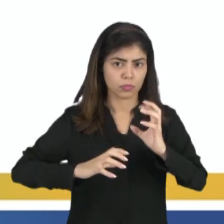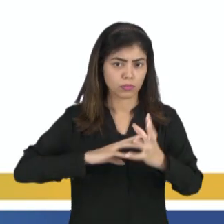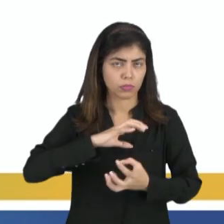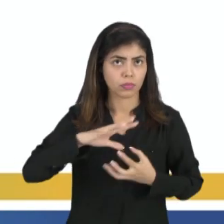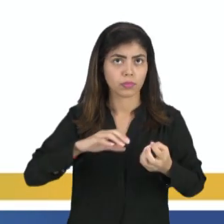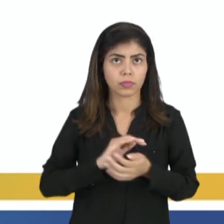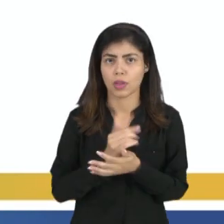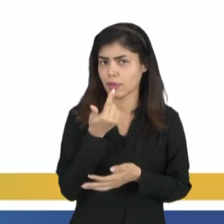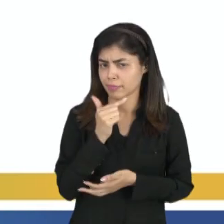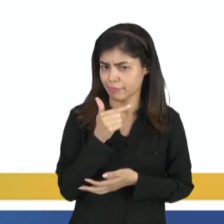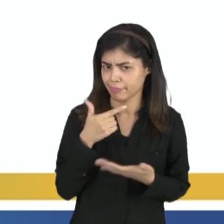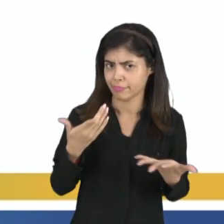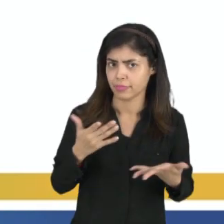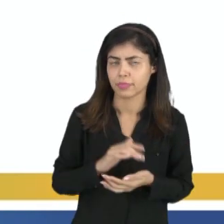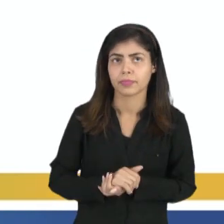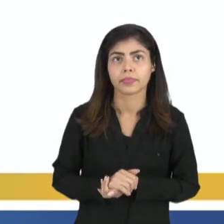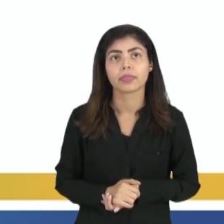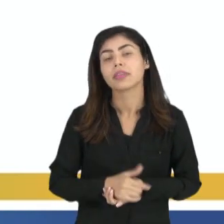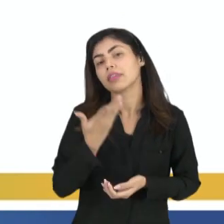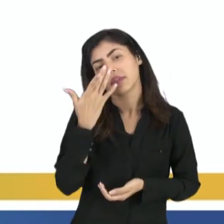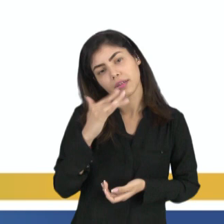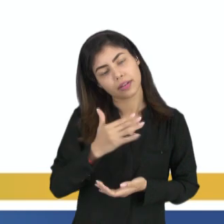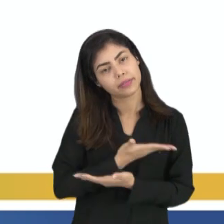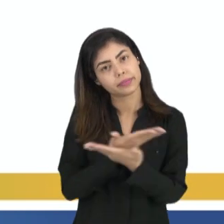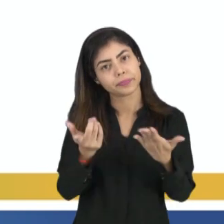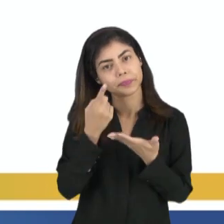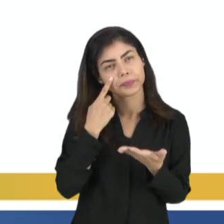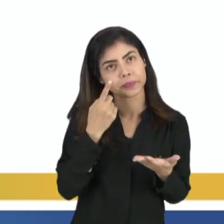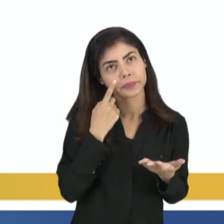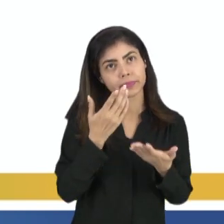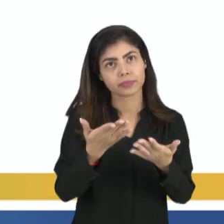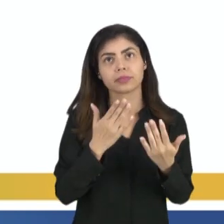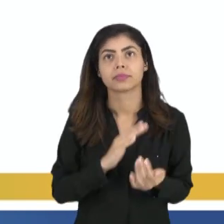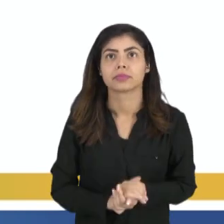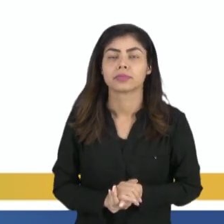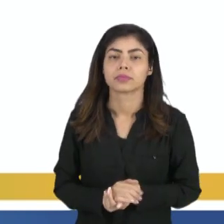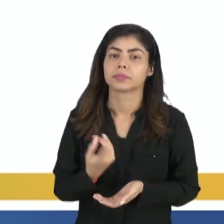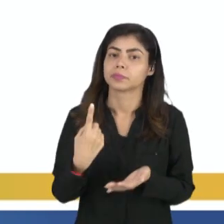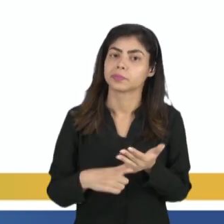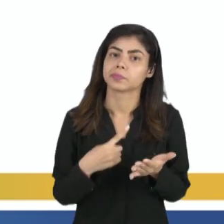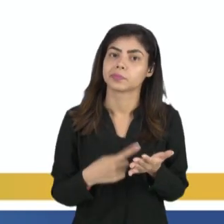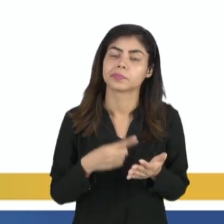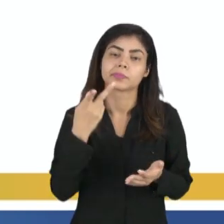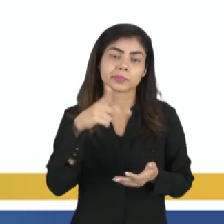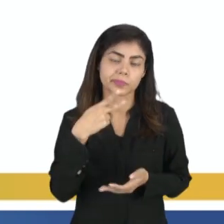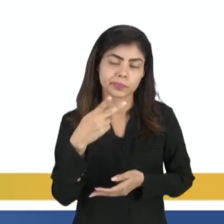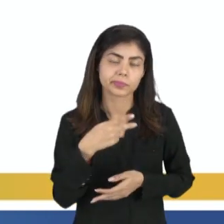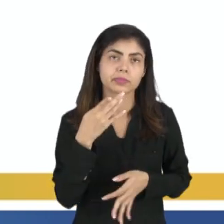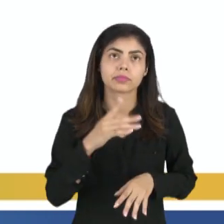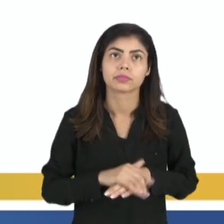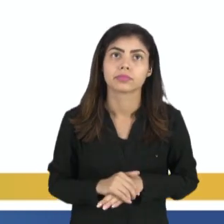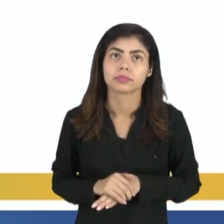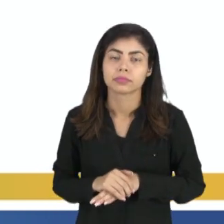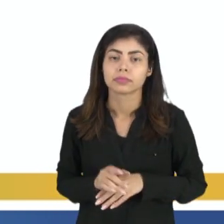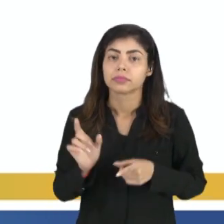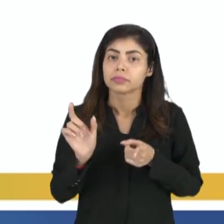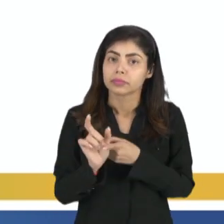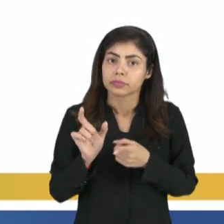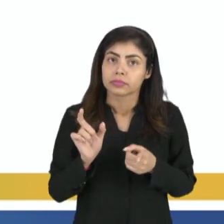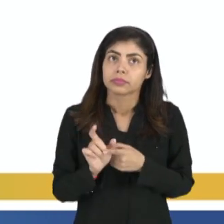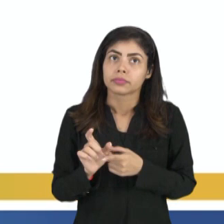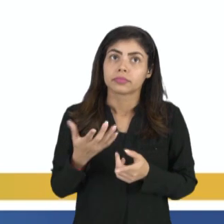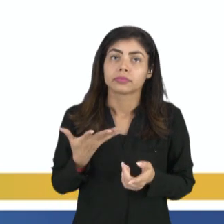e engraçadinho crianças nós vamos observar aqui de acordo com que eu acabei de falar existem